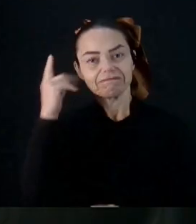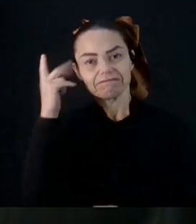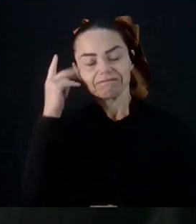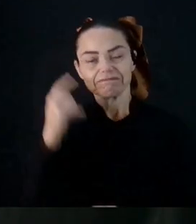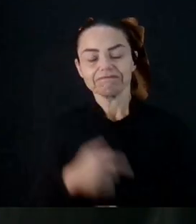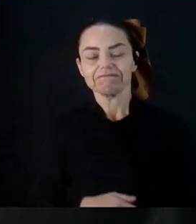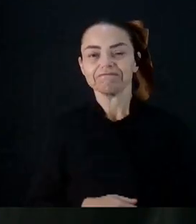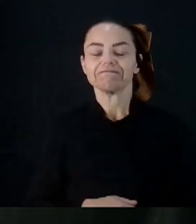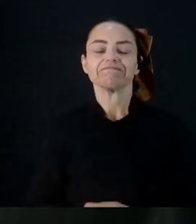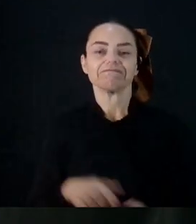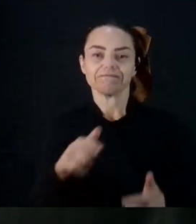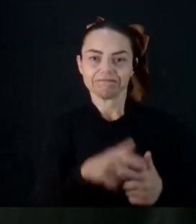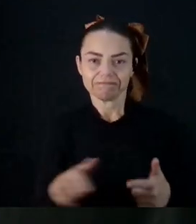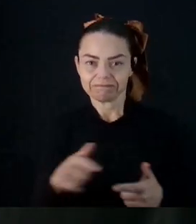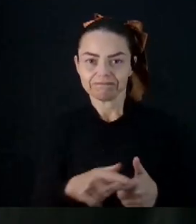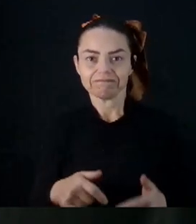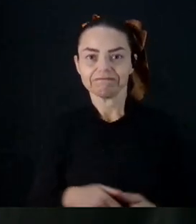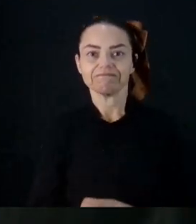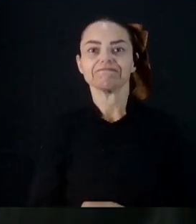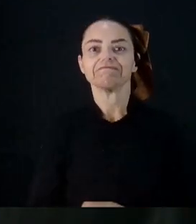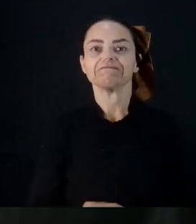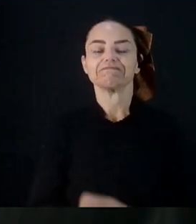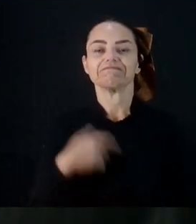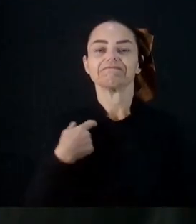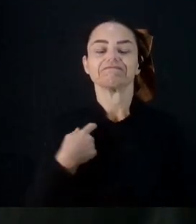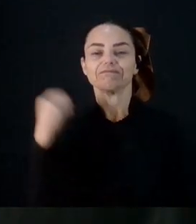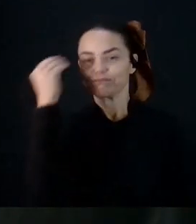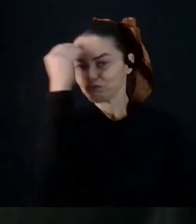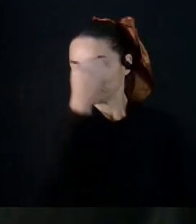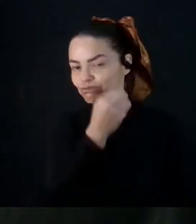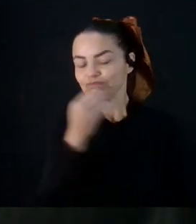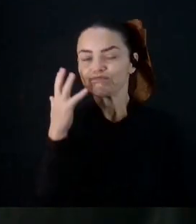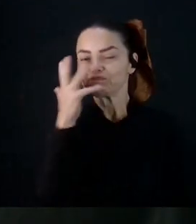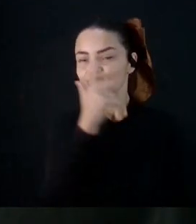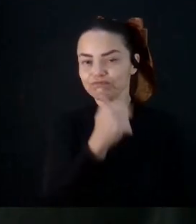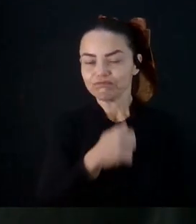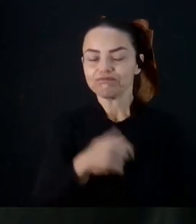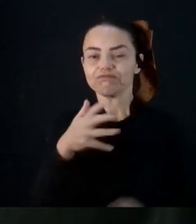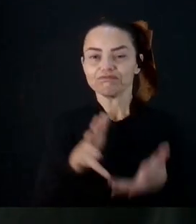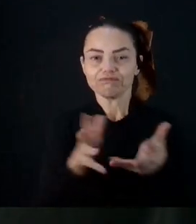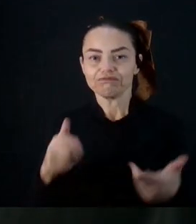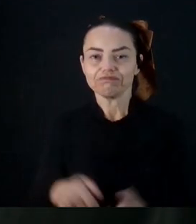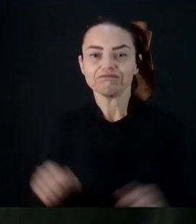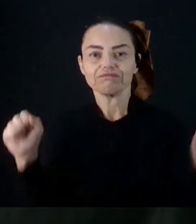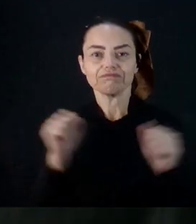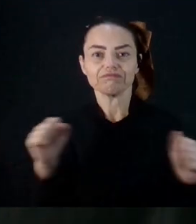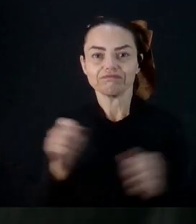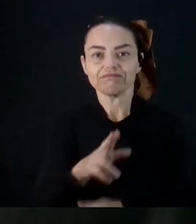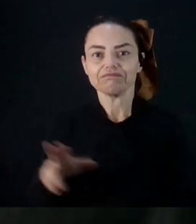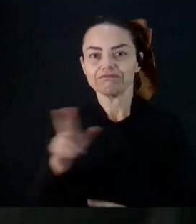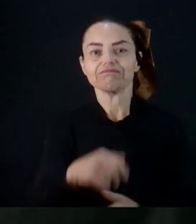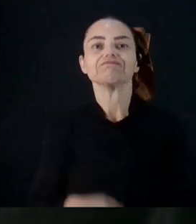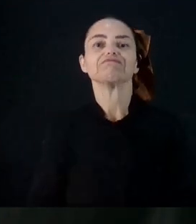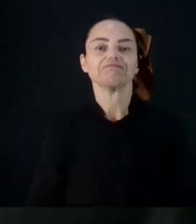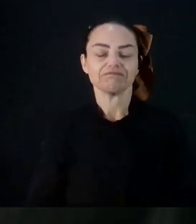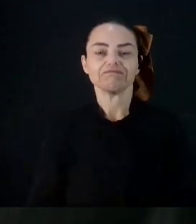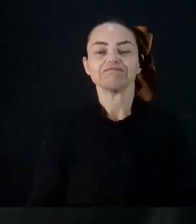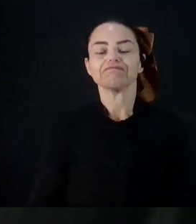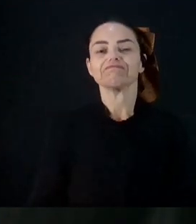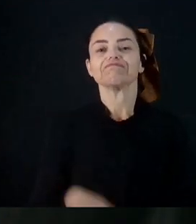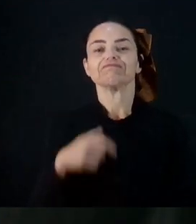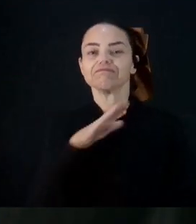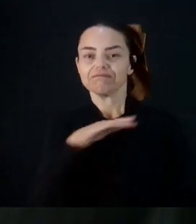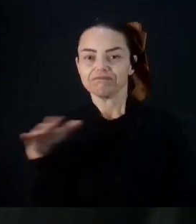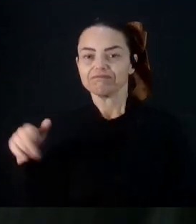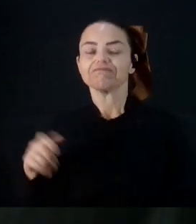maquiagens, né, que são produtos de beleza, que são maravilhosos, que a gente adora usar, mas que usados por crianças